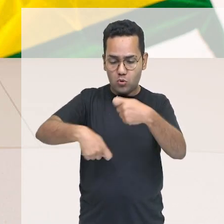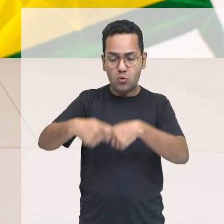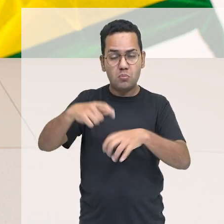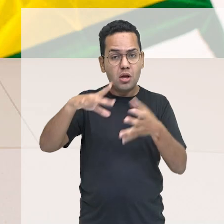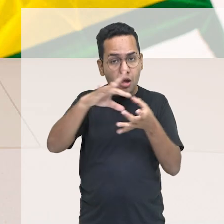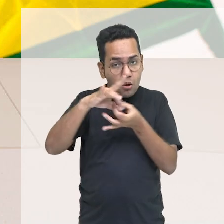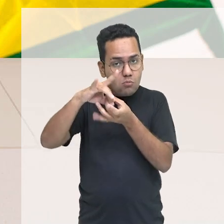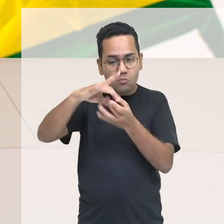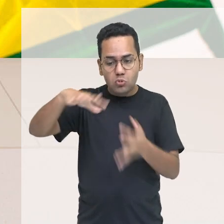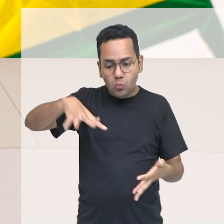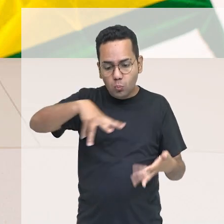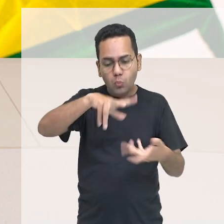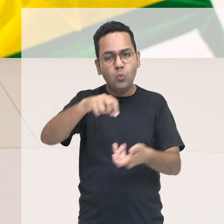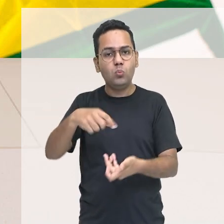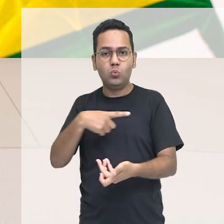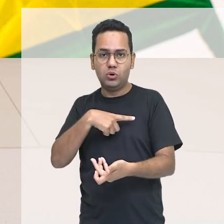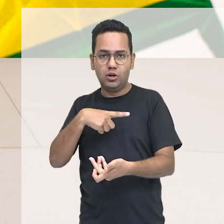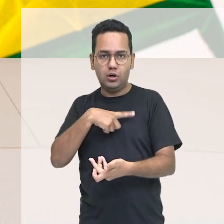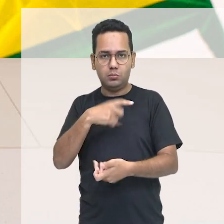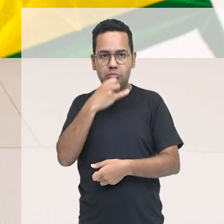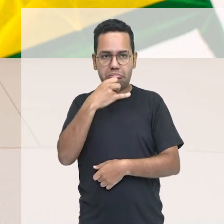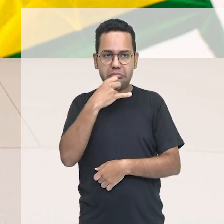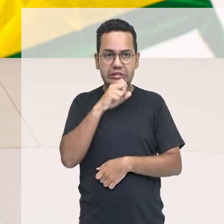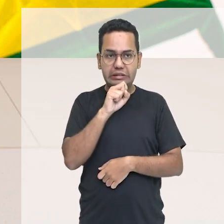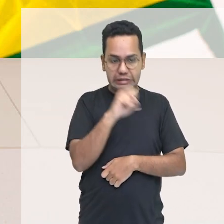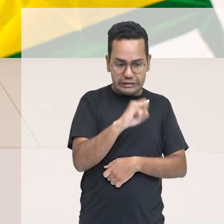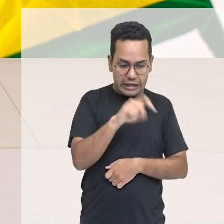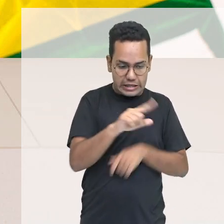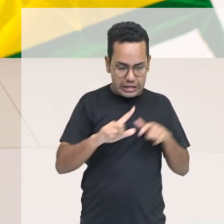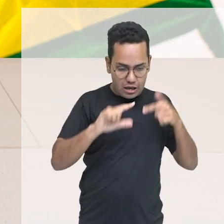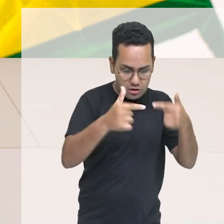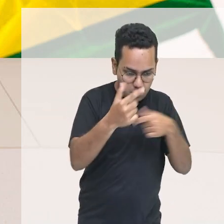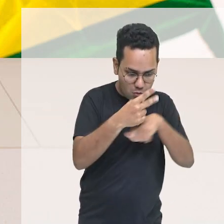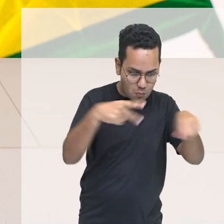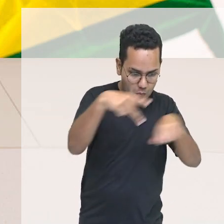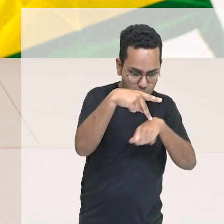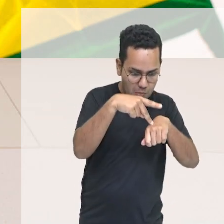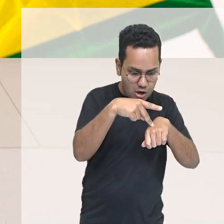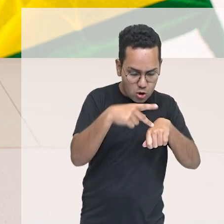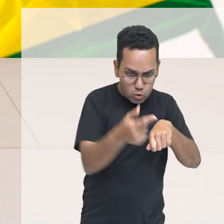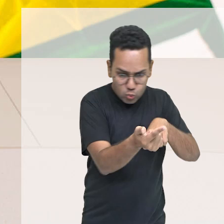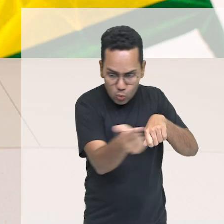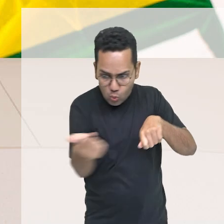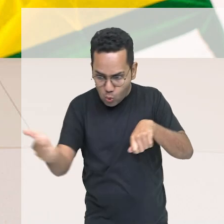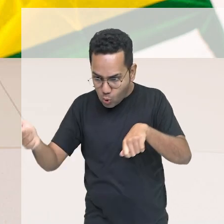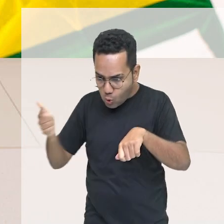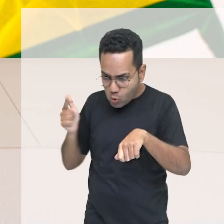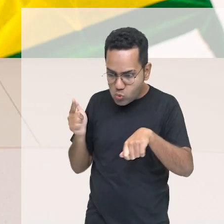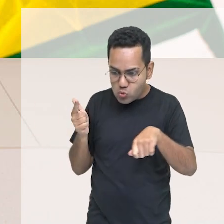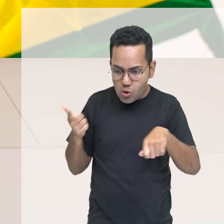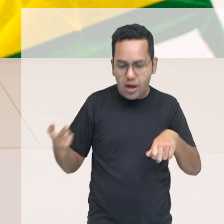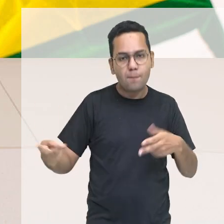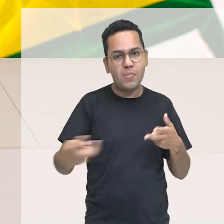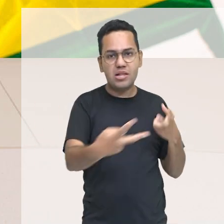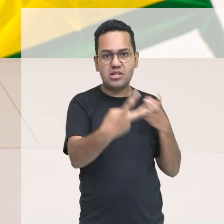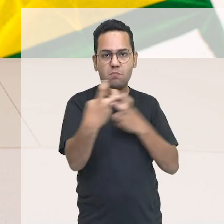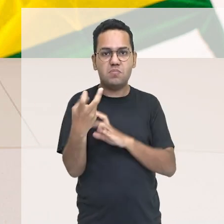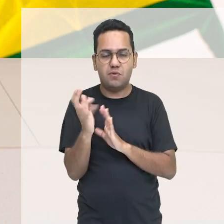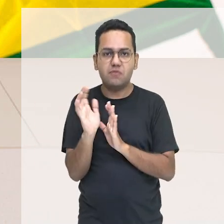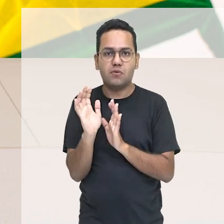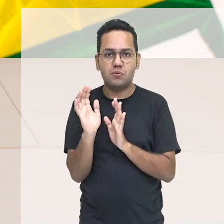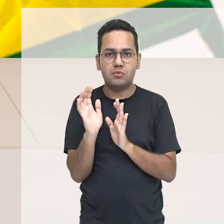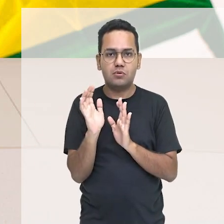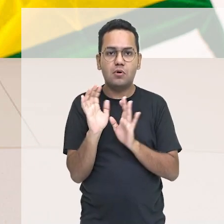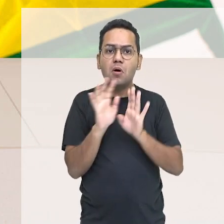economia global. O que se faz num determinado país, certamente vai ser visto por outros e